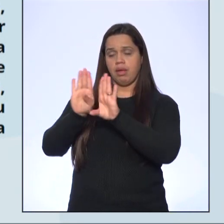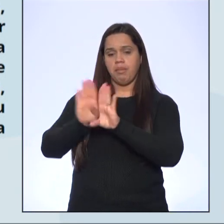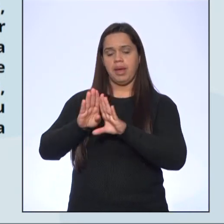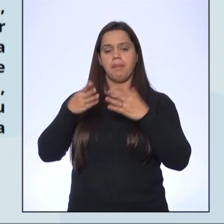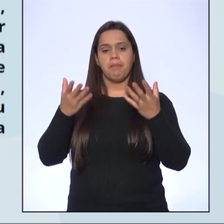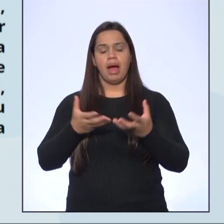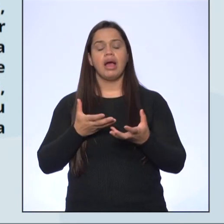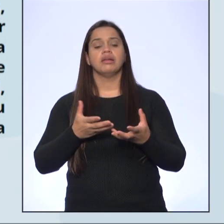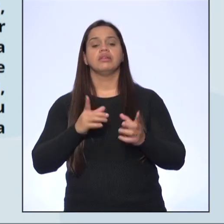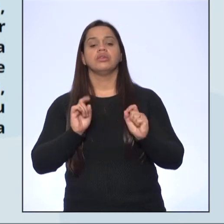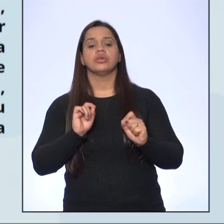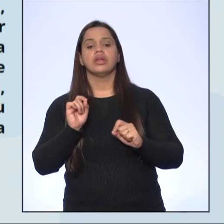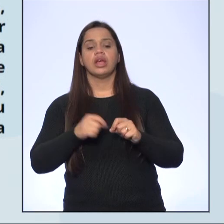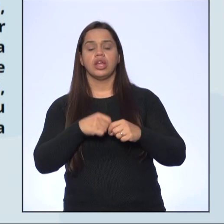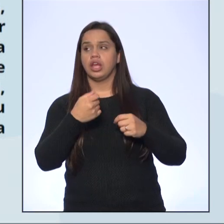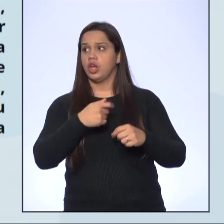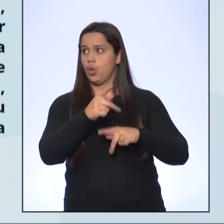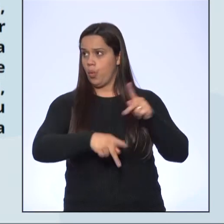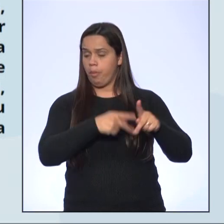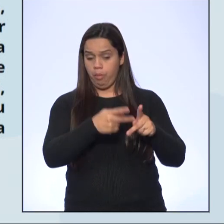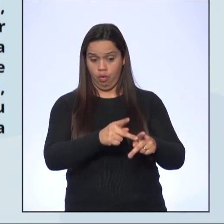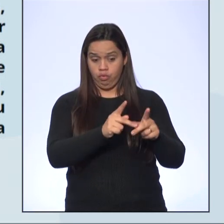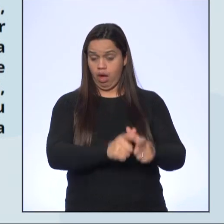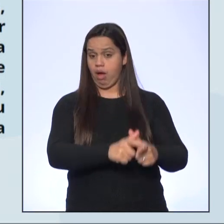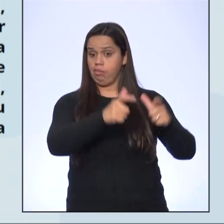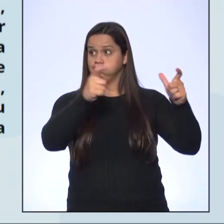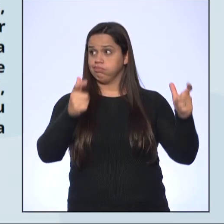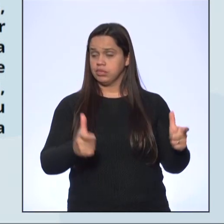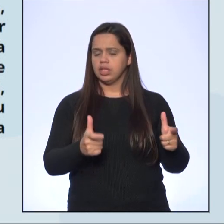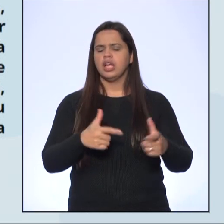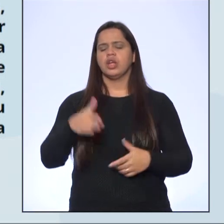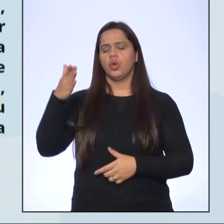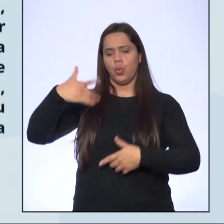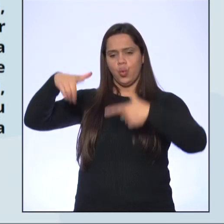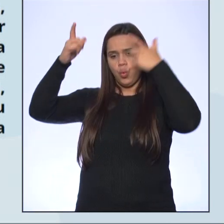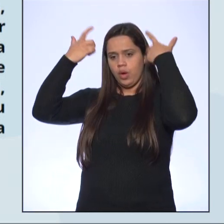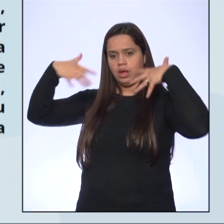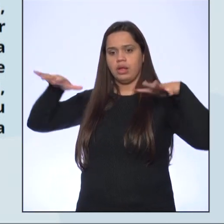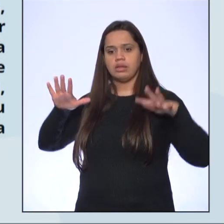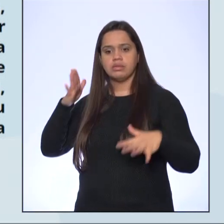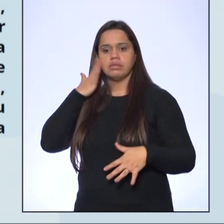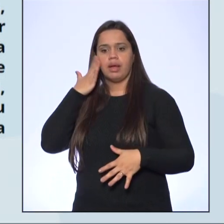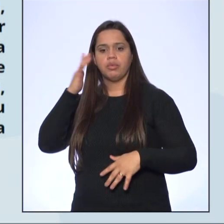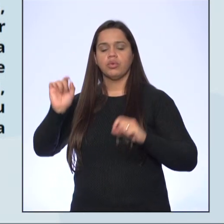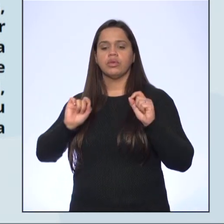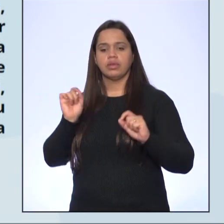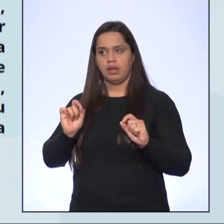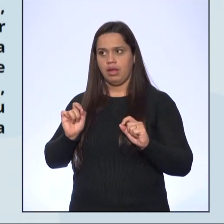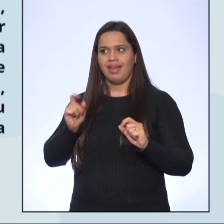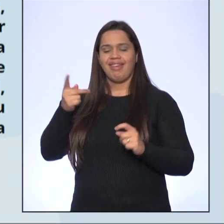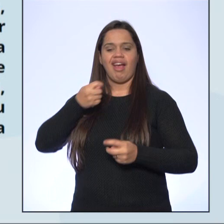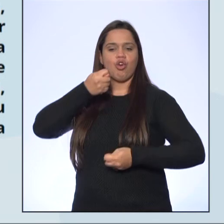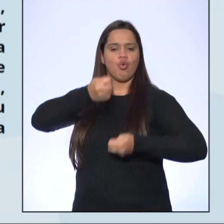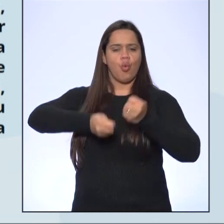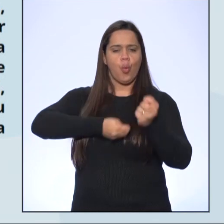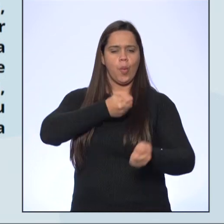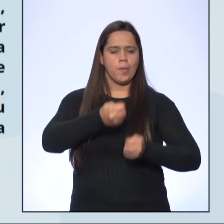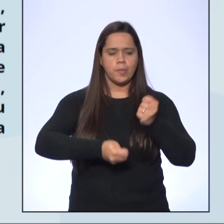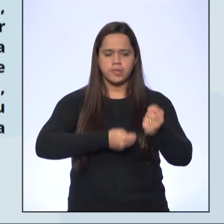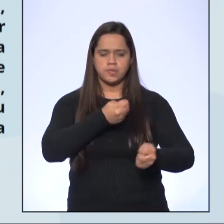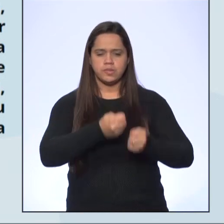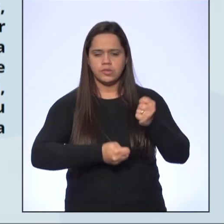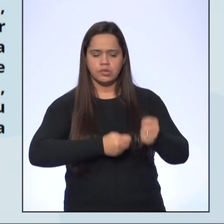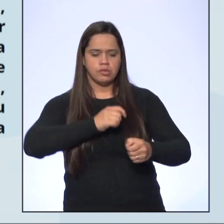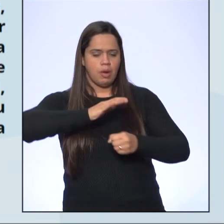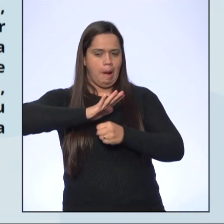seja florescente, numeroso, temível, eles sabem perfeitamente que tal coisa não é verdade. Ou seja, eles querem controlar, eles querem ser